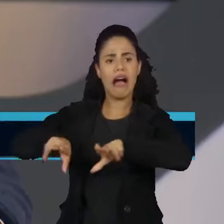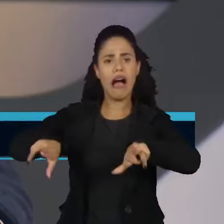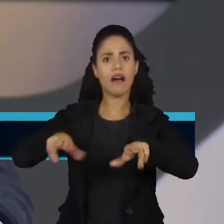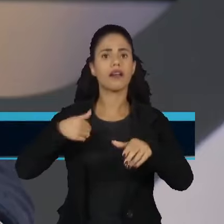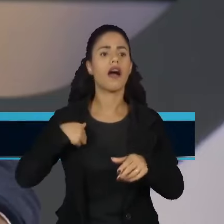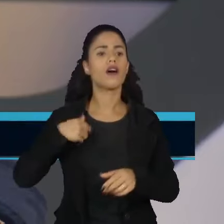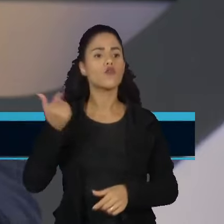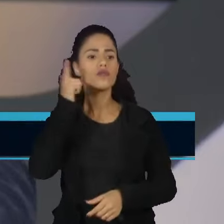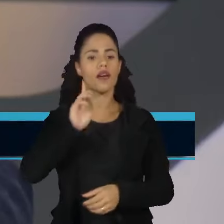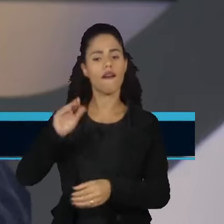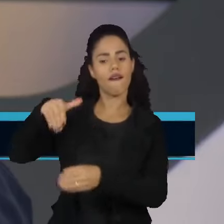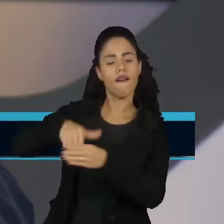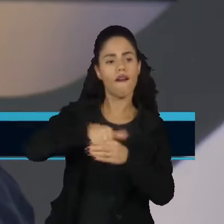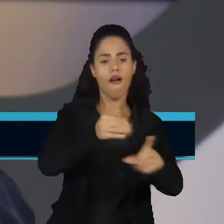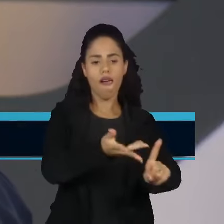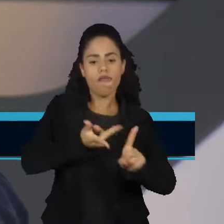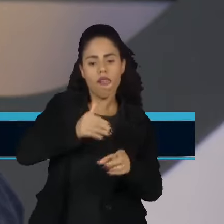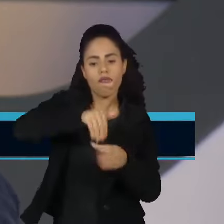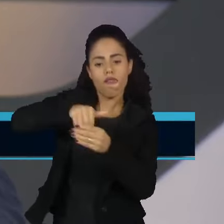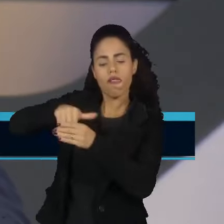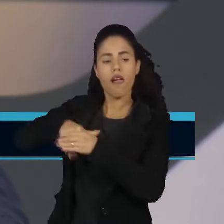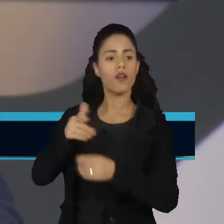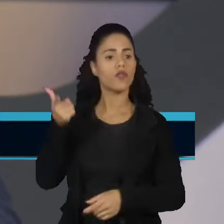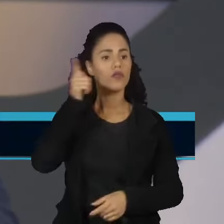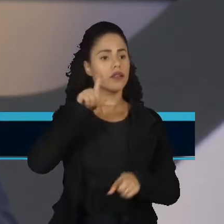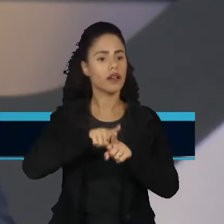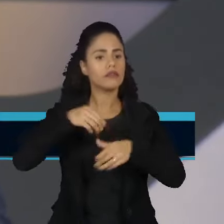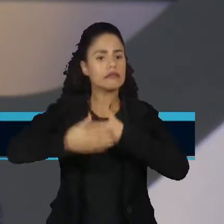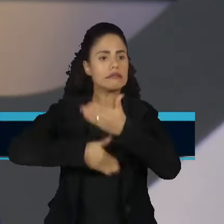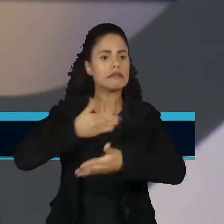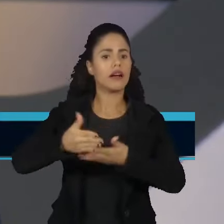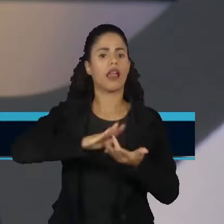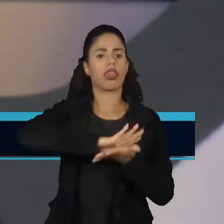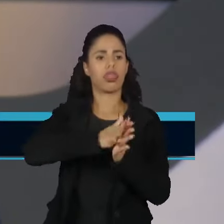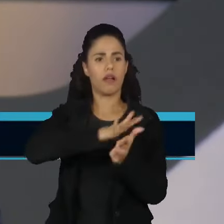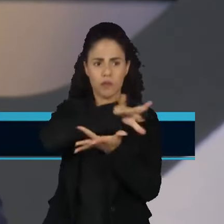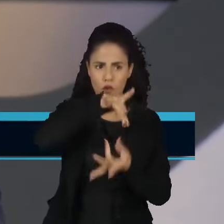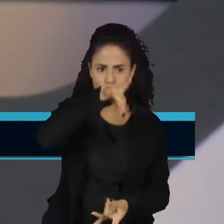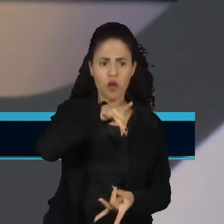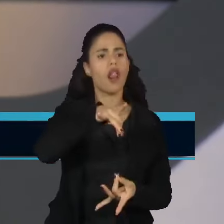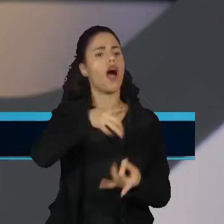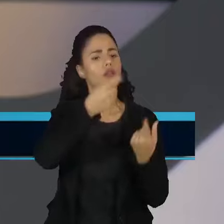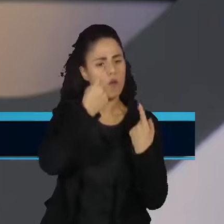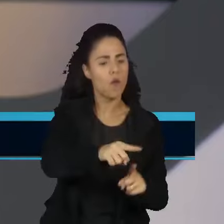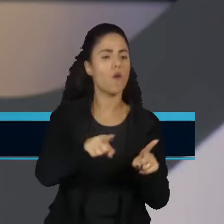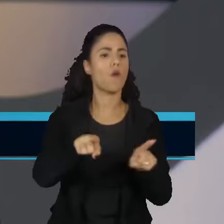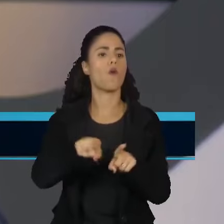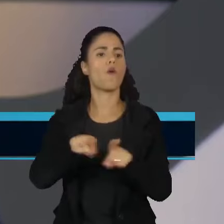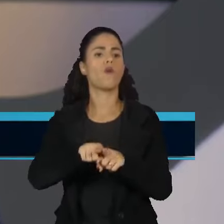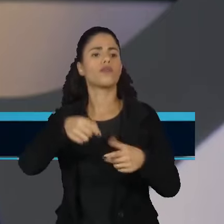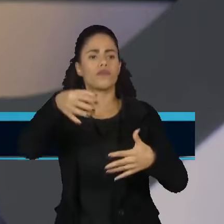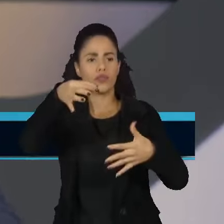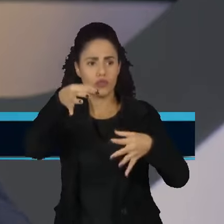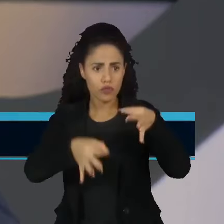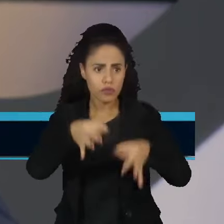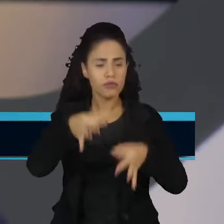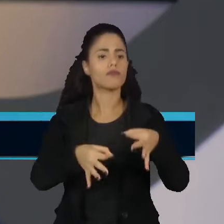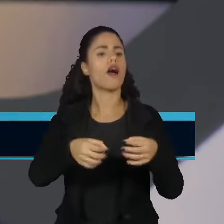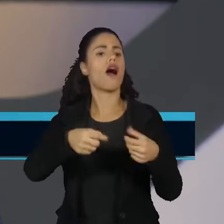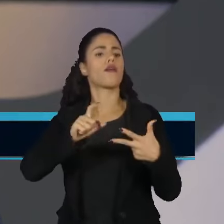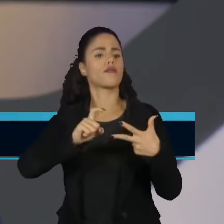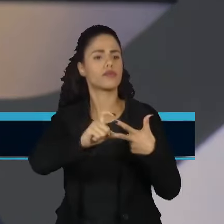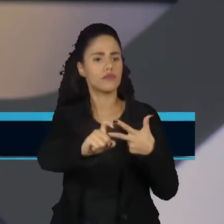ganha as eleições e aí de dentro do Estado começa a destruí-lo, controlando o poder judiciário, o poder legislativo, o poder executivo, as